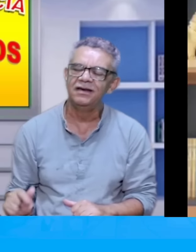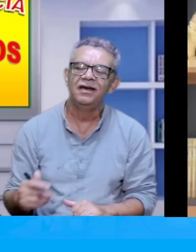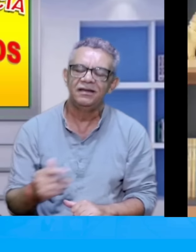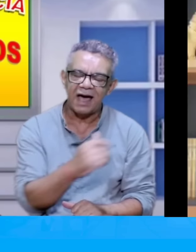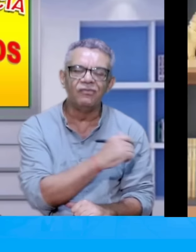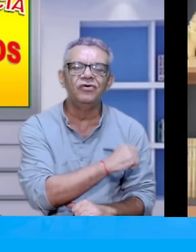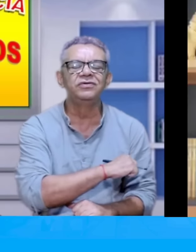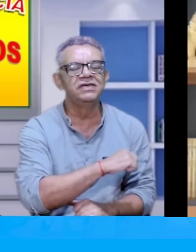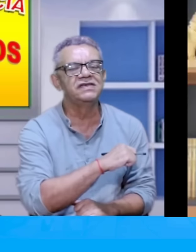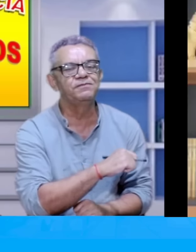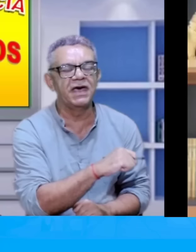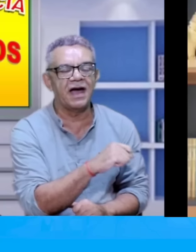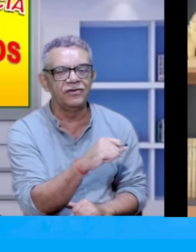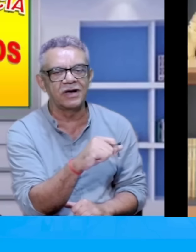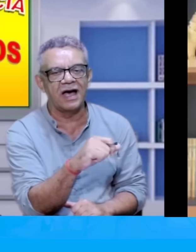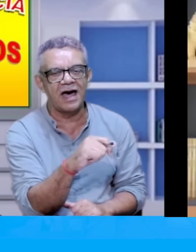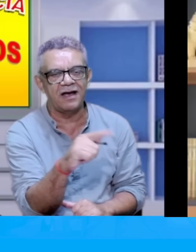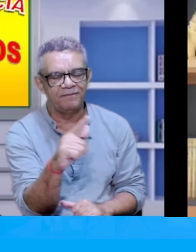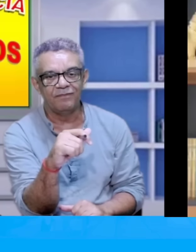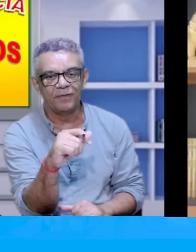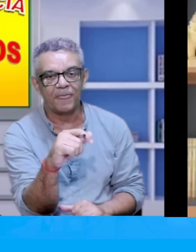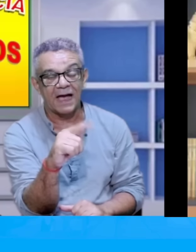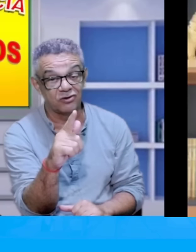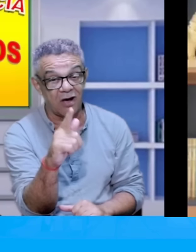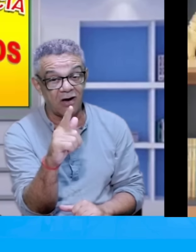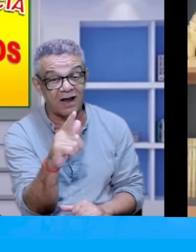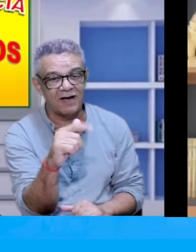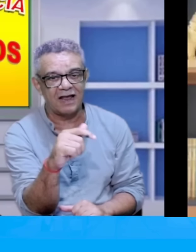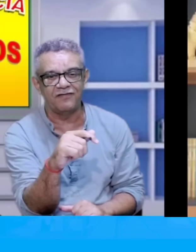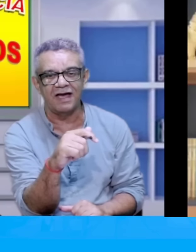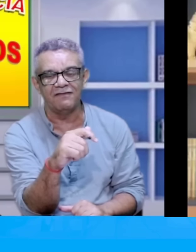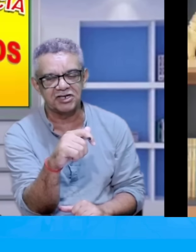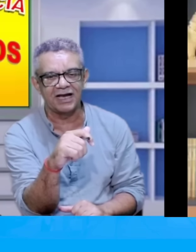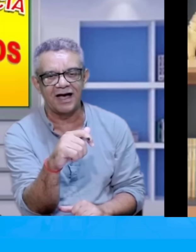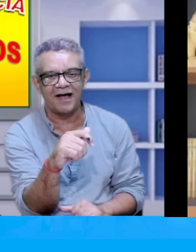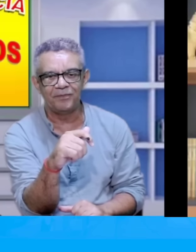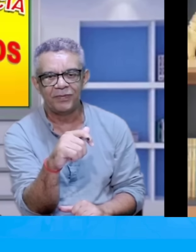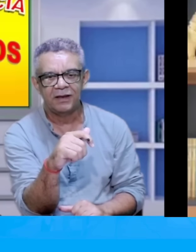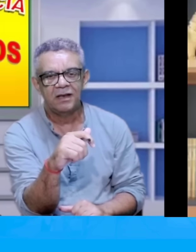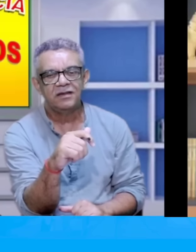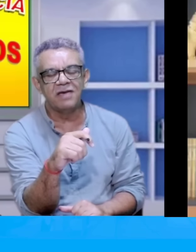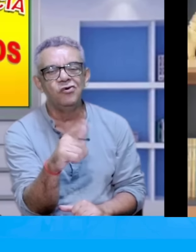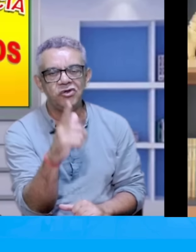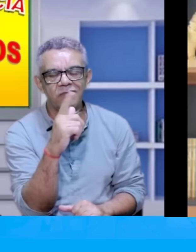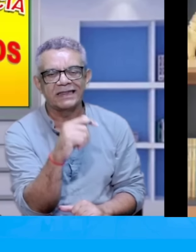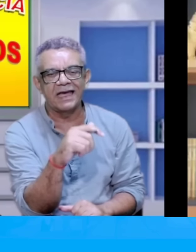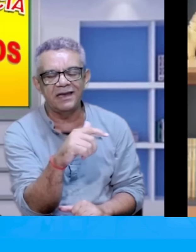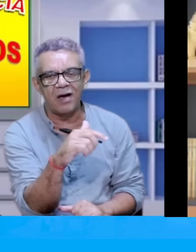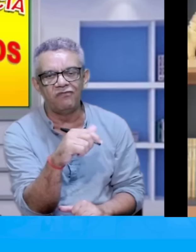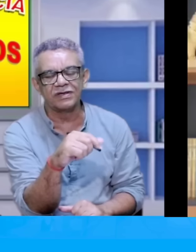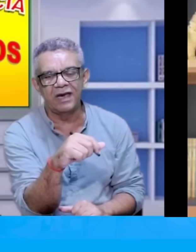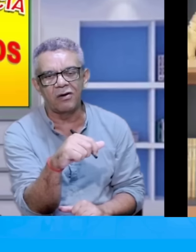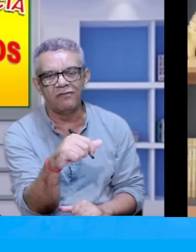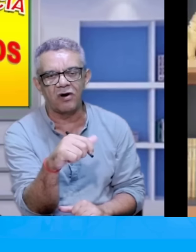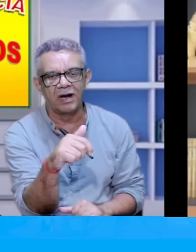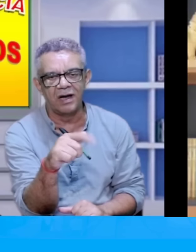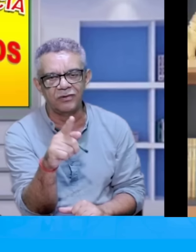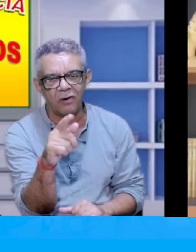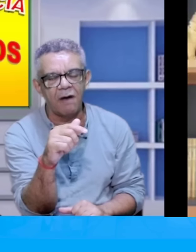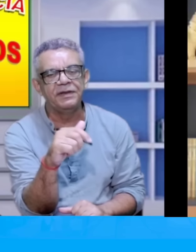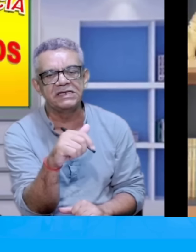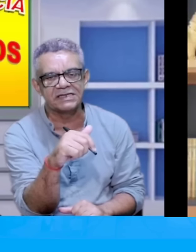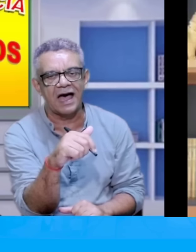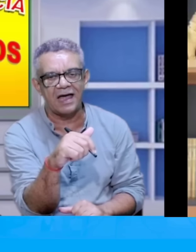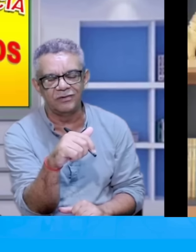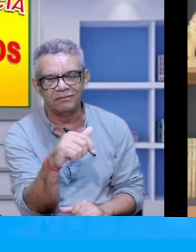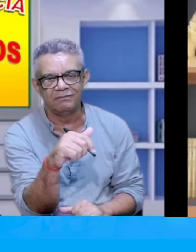adiante. Tá muito desesperado, cara. A sua hora, Malafaia, vai chegar. Tem muito material você convocando o